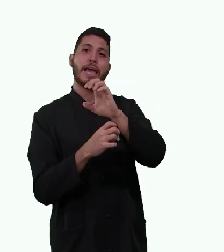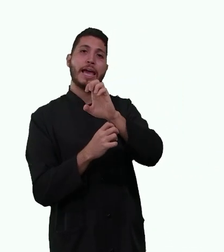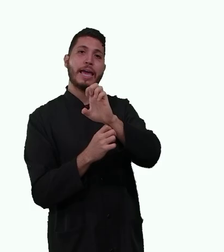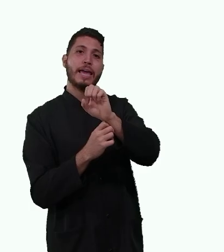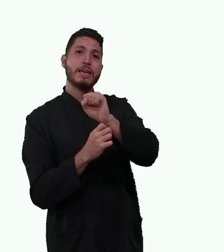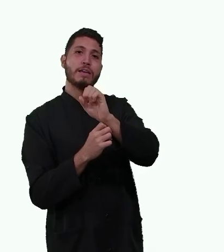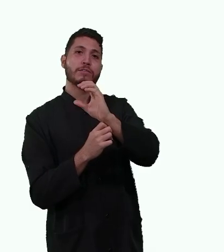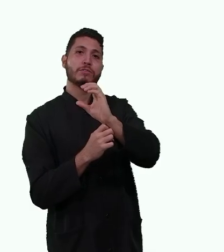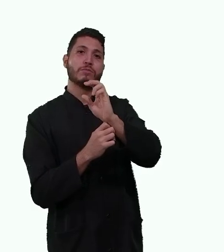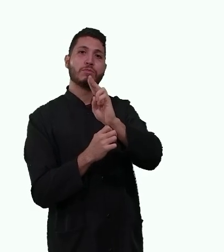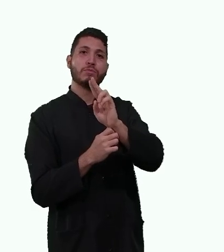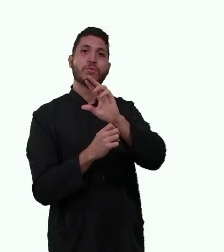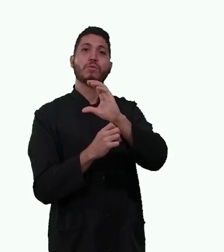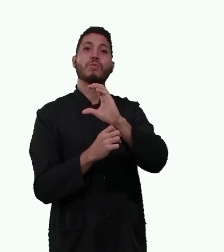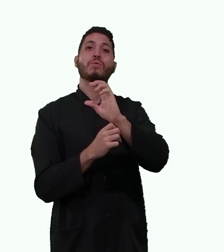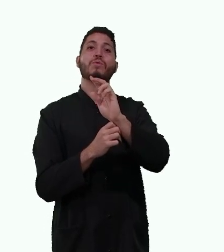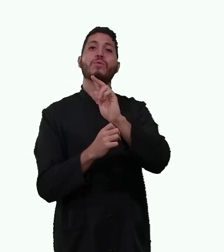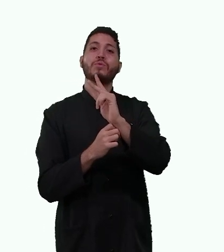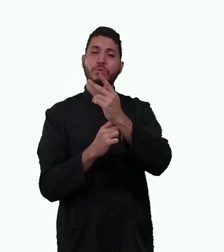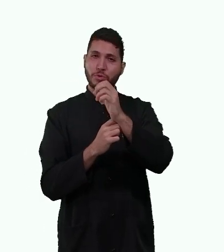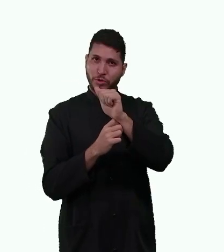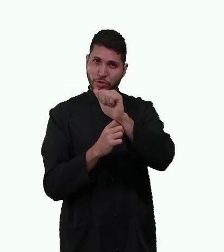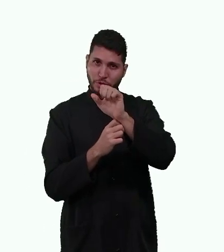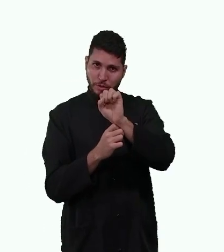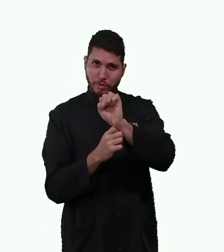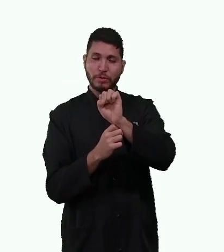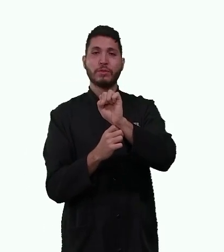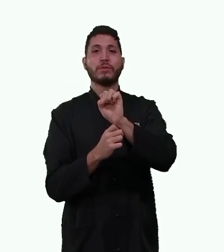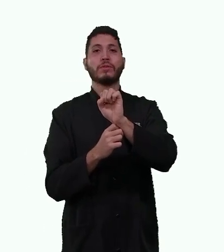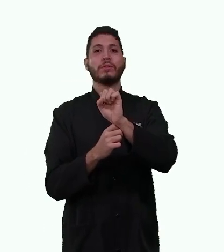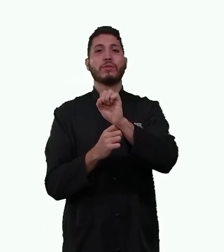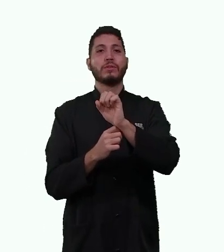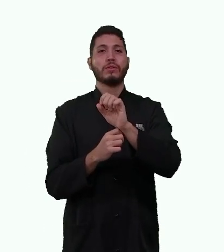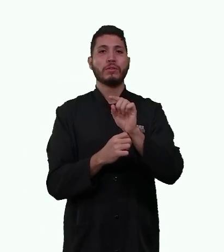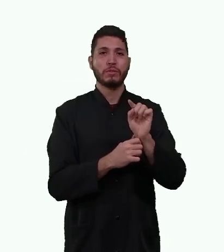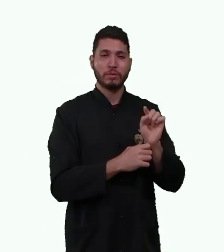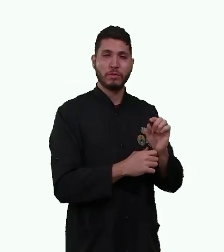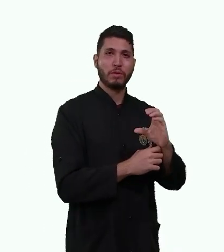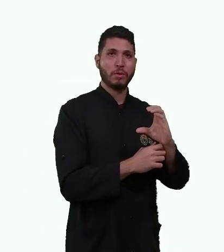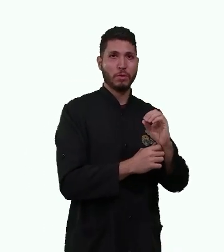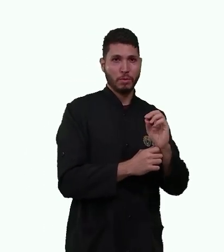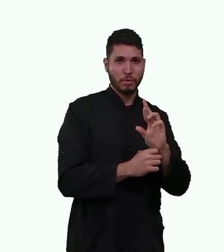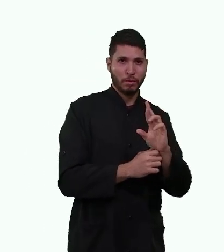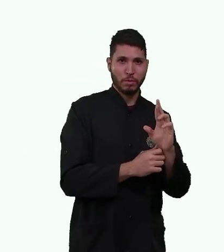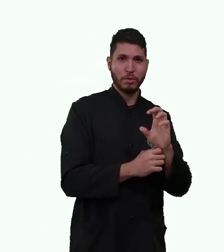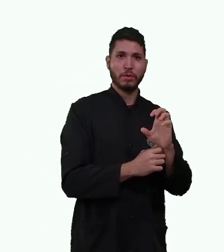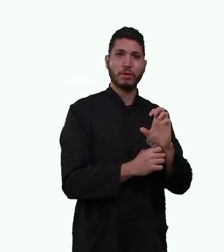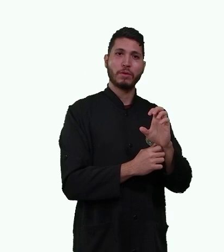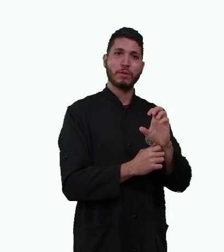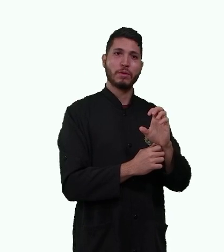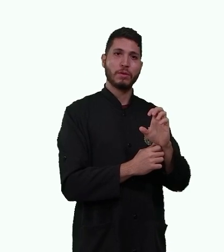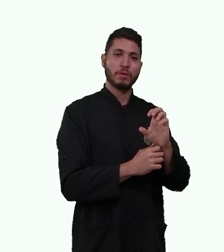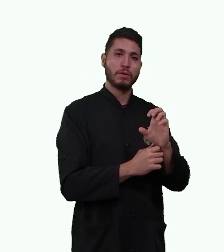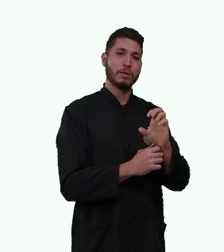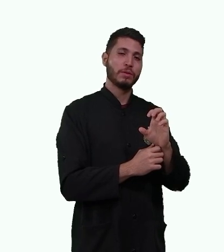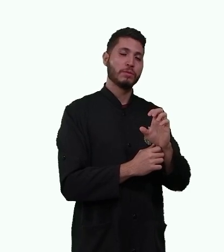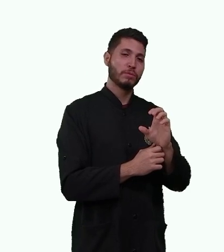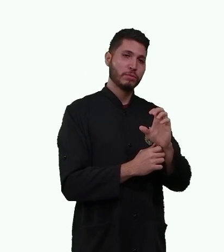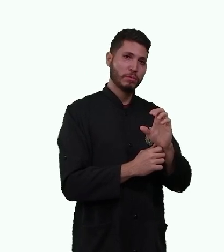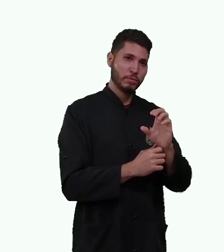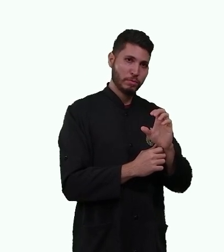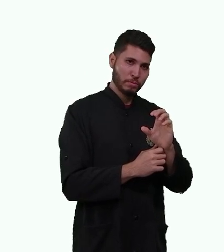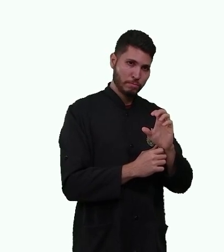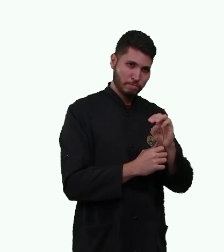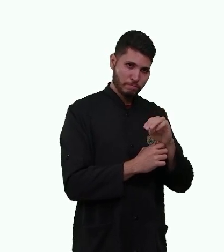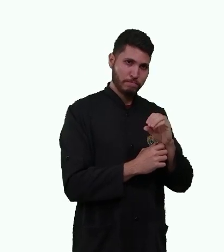do verbo escuchar. Nosotros corremos en el parque. Temos a conjugação